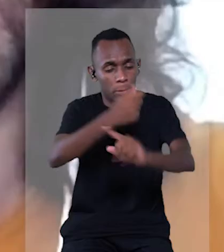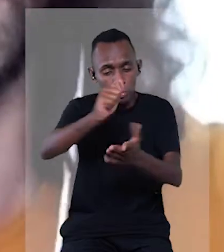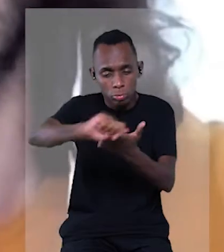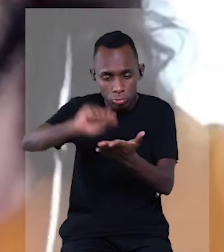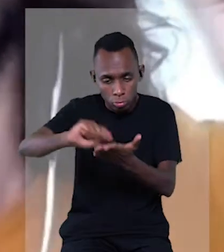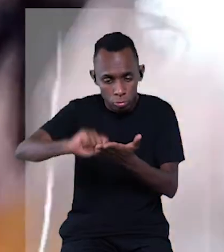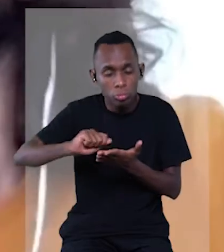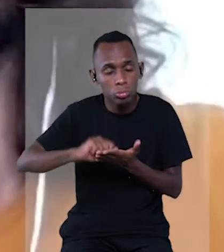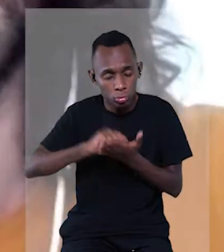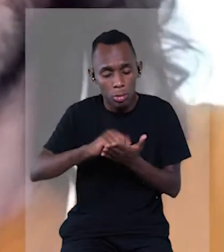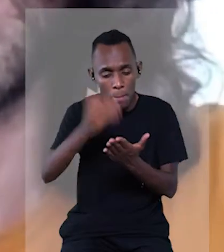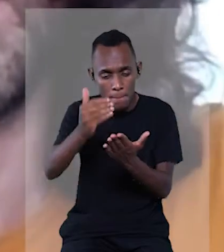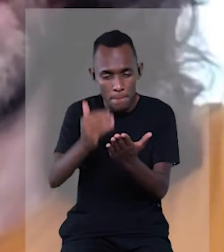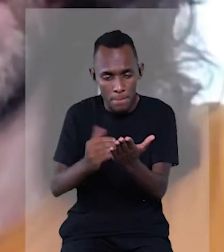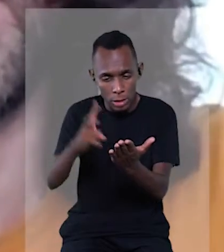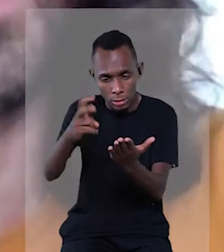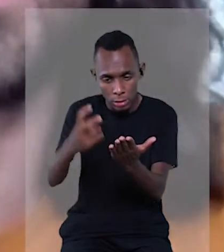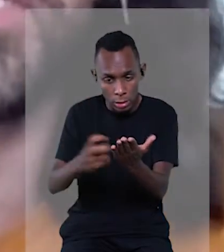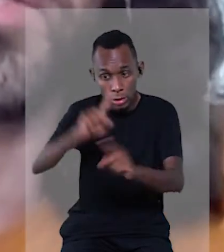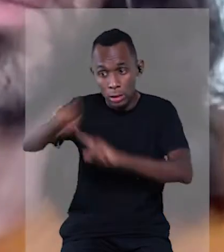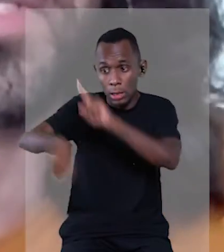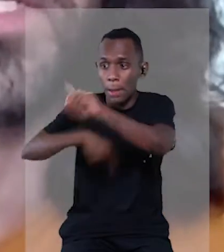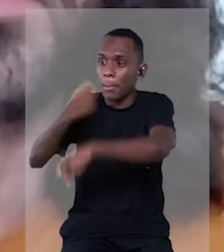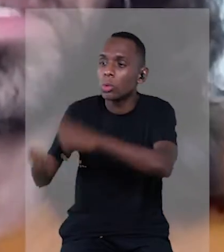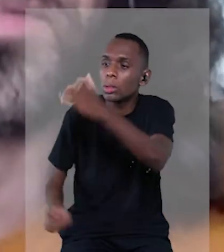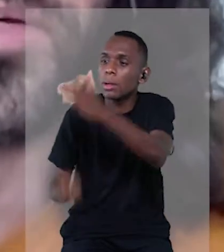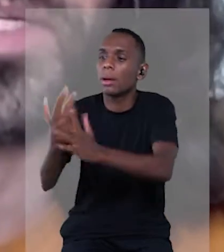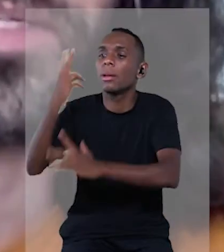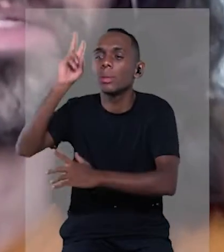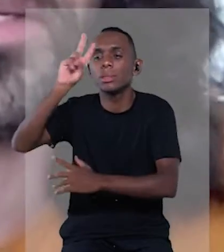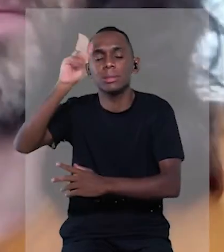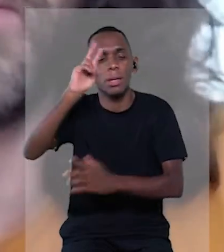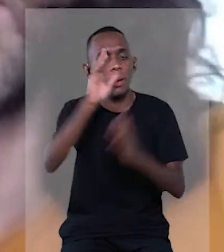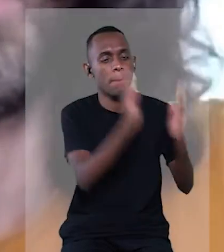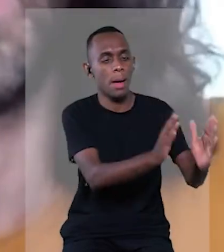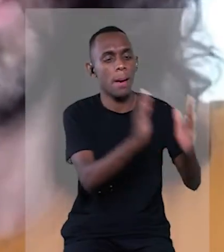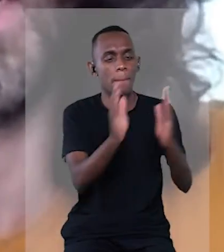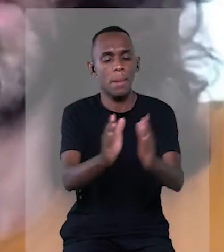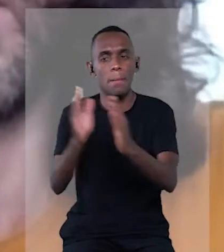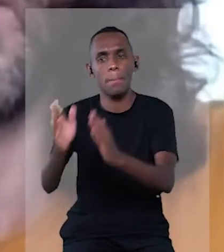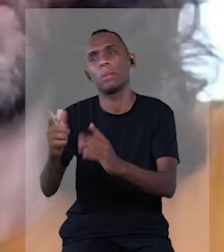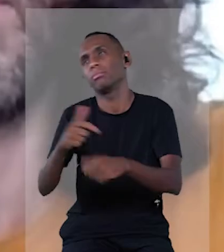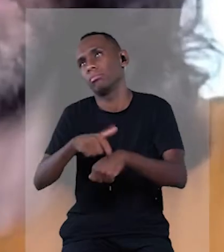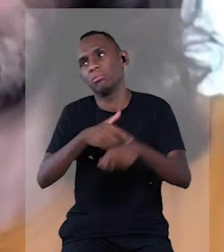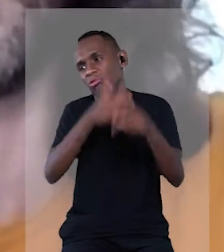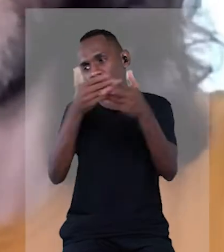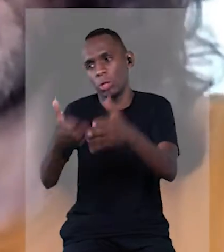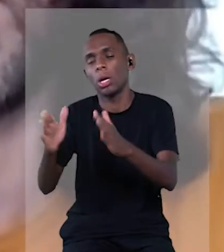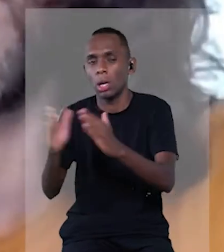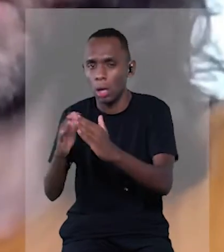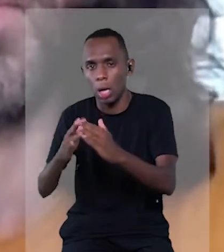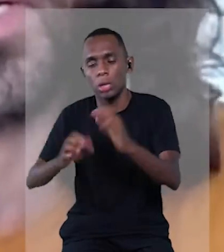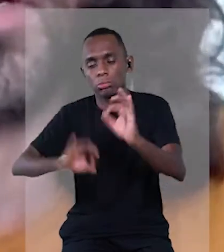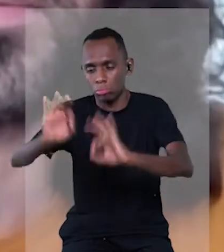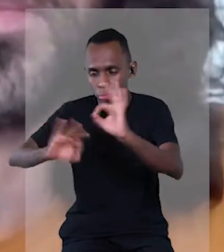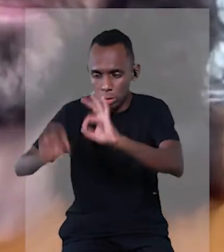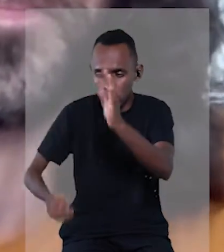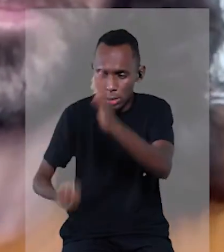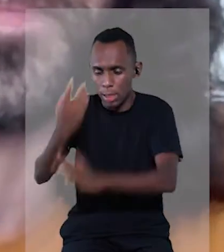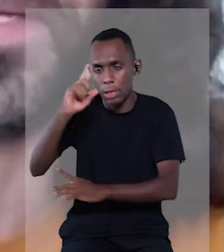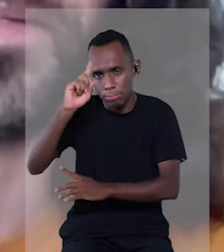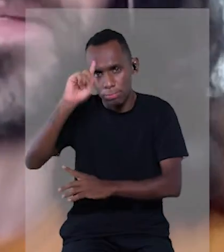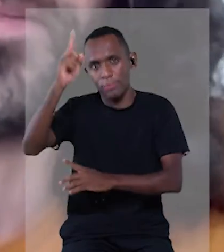anotações breves e depois eu redijo, eu crio a história quando eu chego em casa ou me desloco para um outro